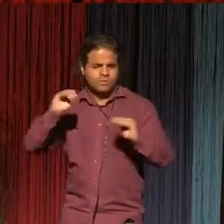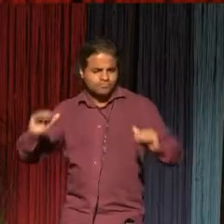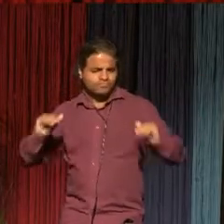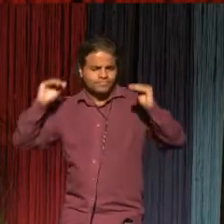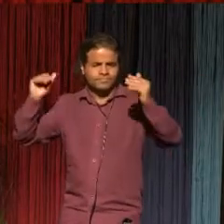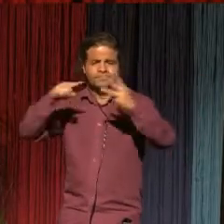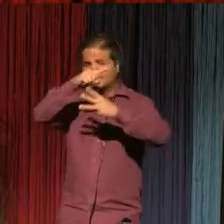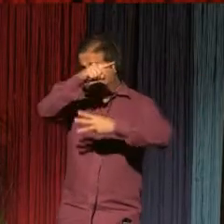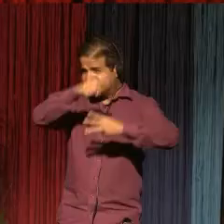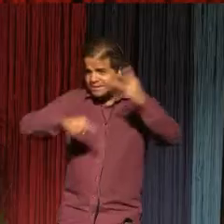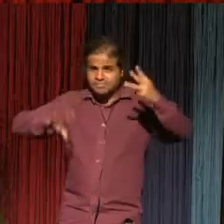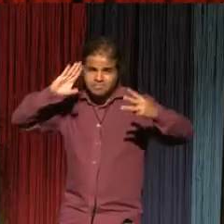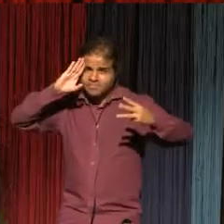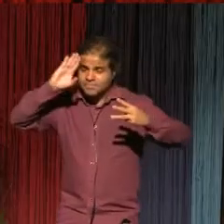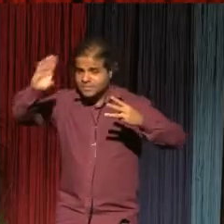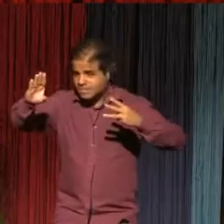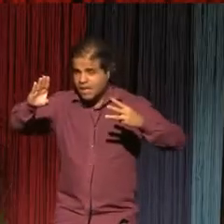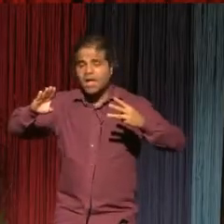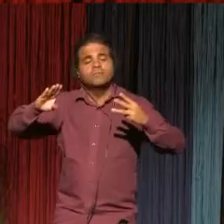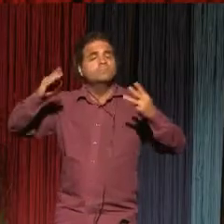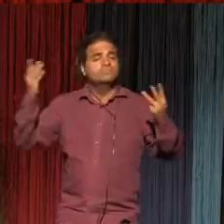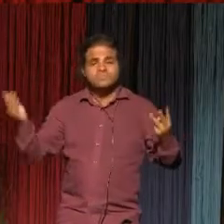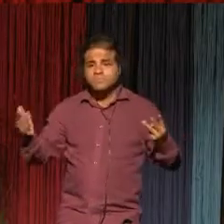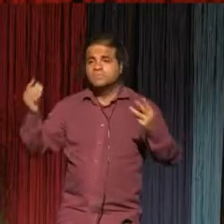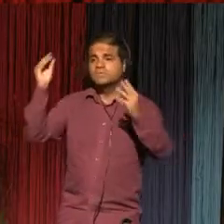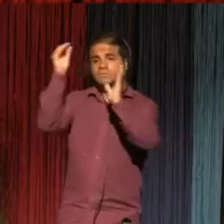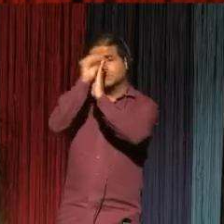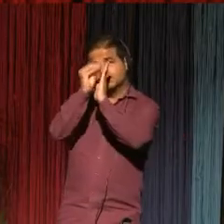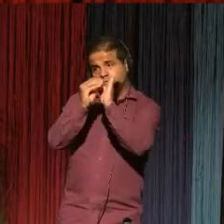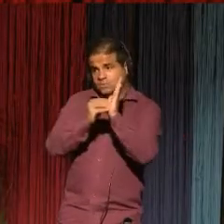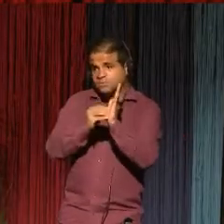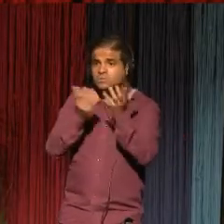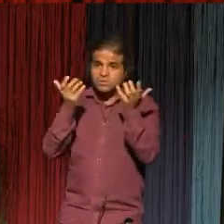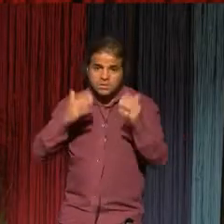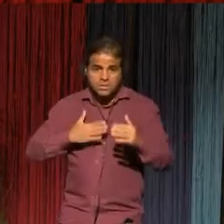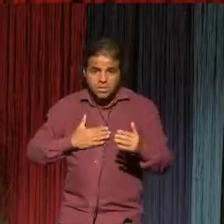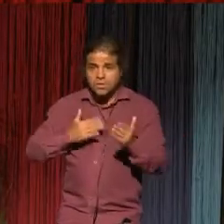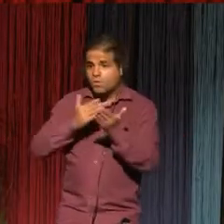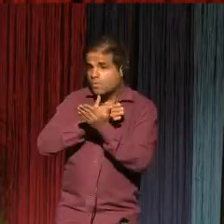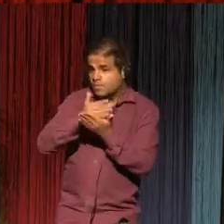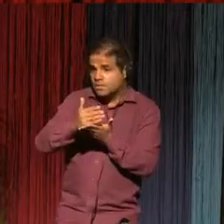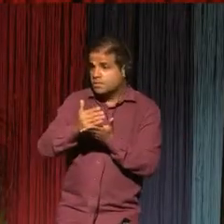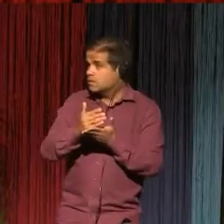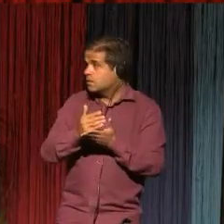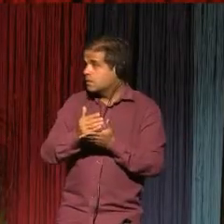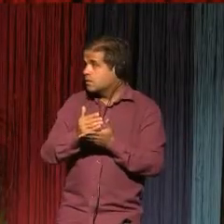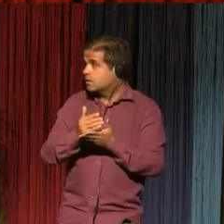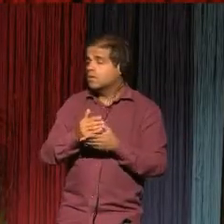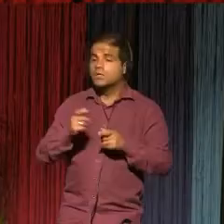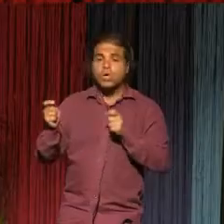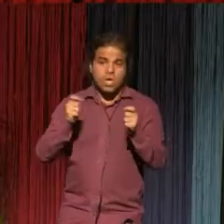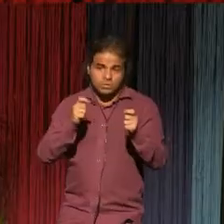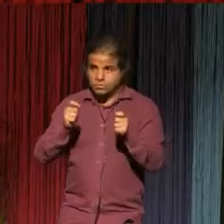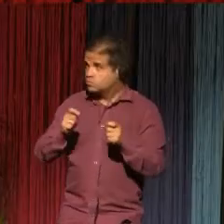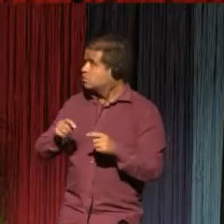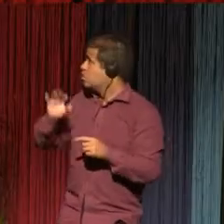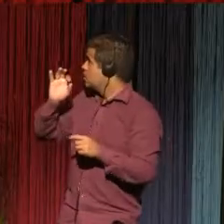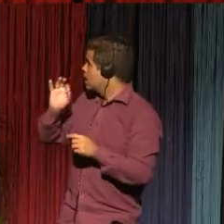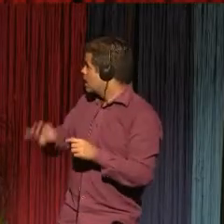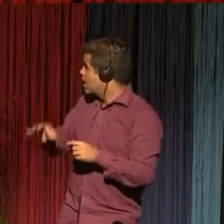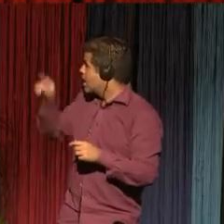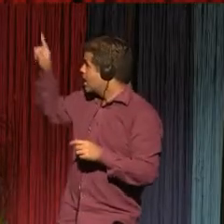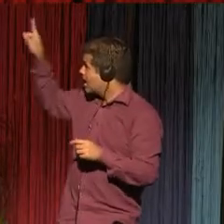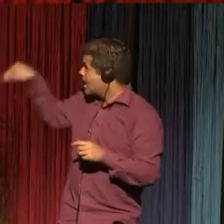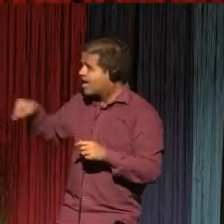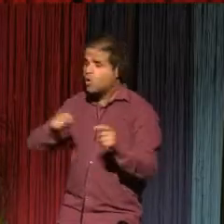As 3 principais funções executivas estão listadas aqui. Eu gostaria de começar com o controle inibitório. Isso é ser capaz